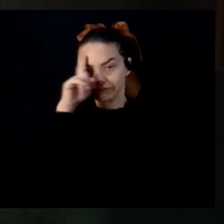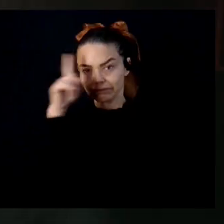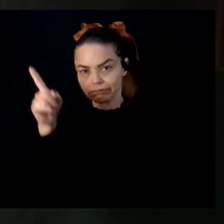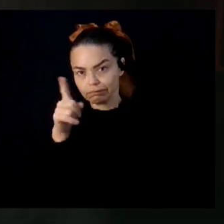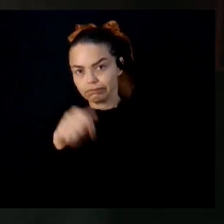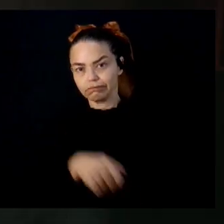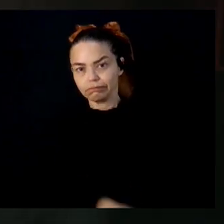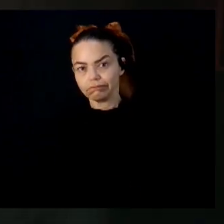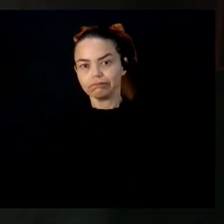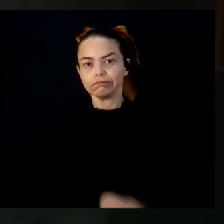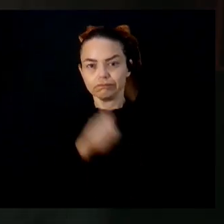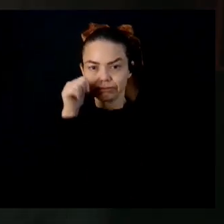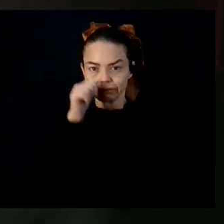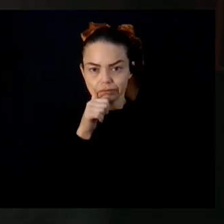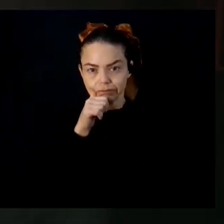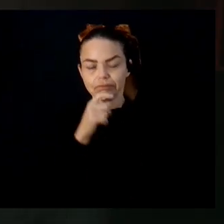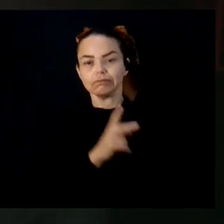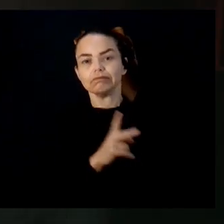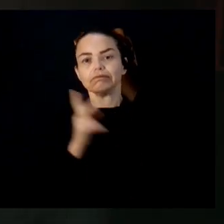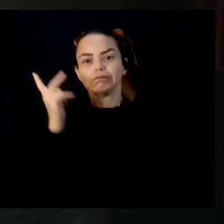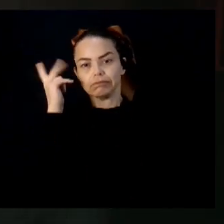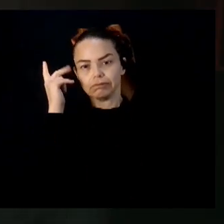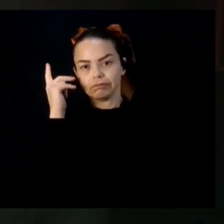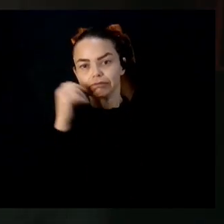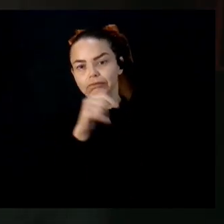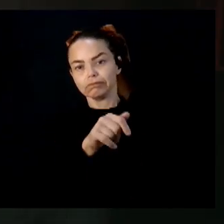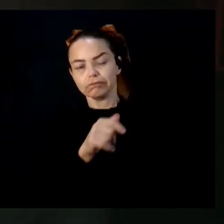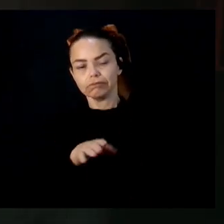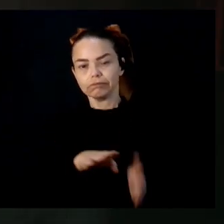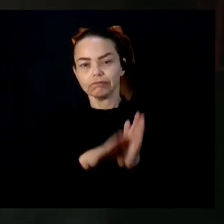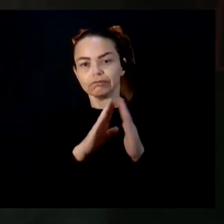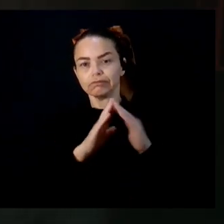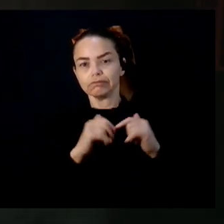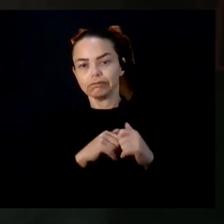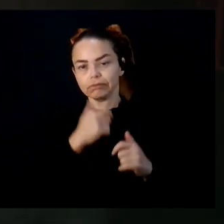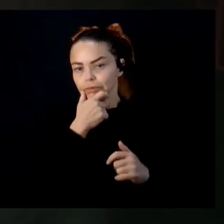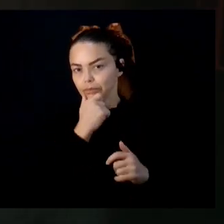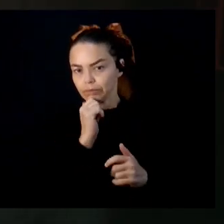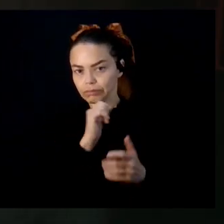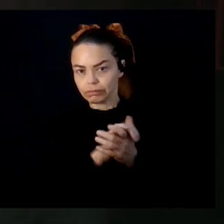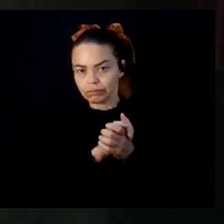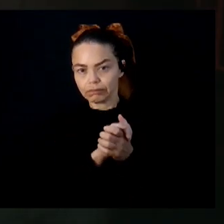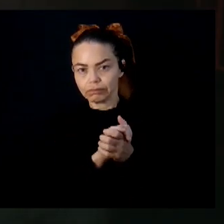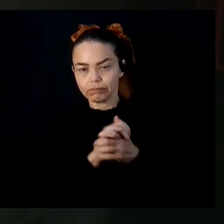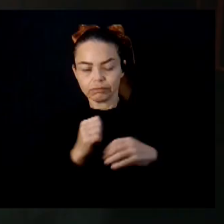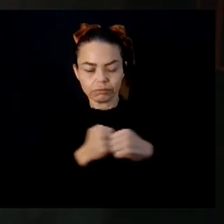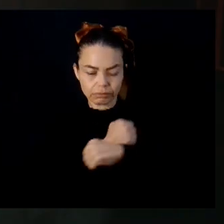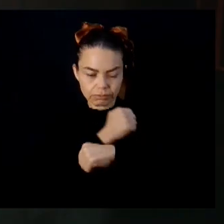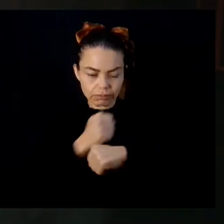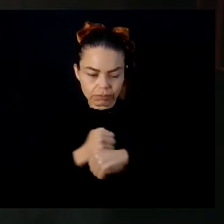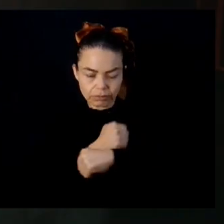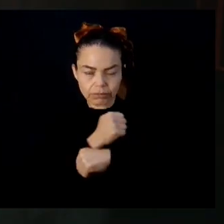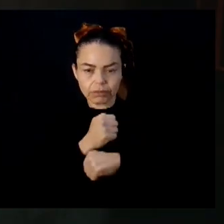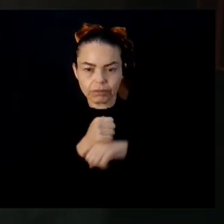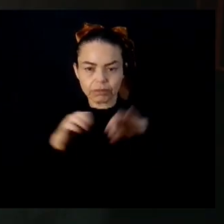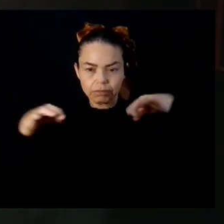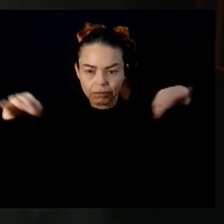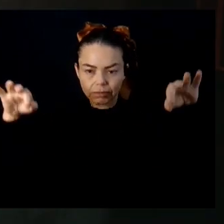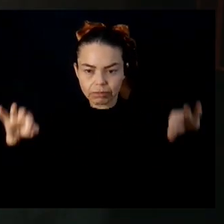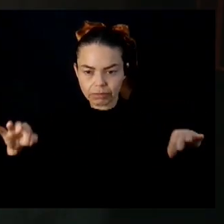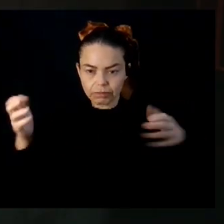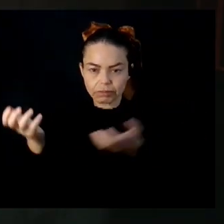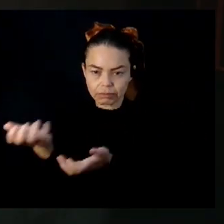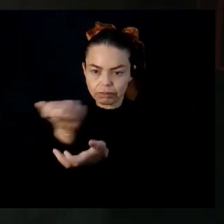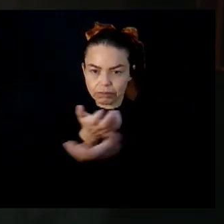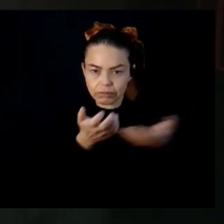da mulher, que geralmente é mais comum, ela chega em casa e o marido já fez, por exemplo, o jantar e preparou a mesa. Sabia que